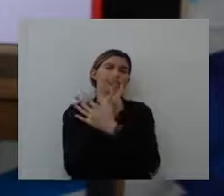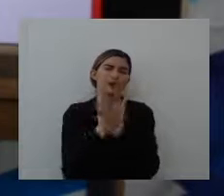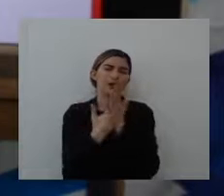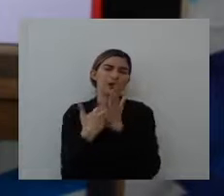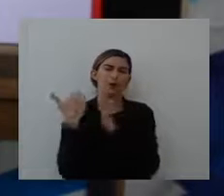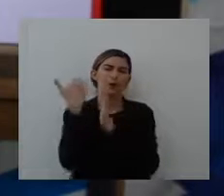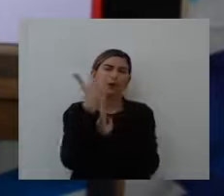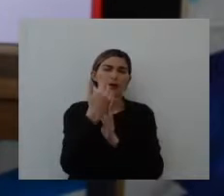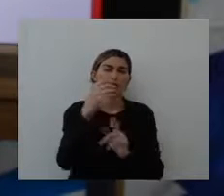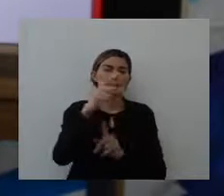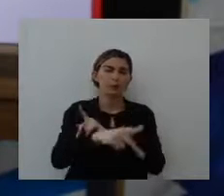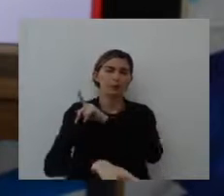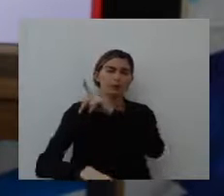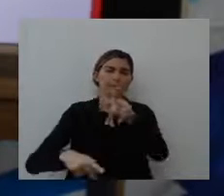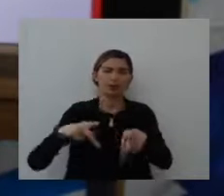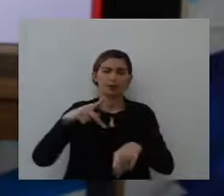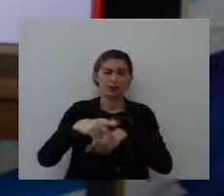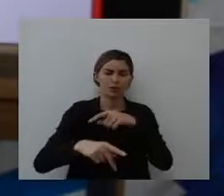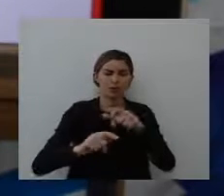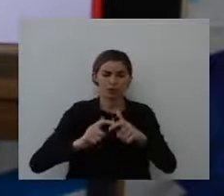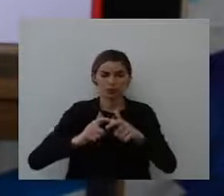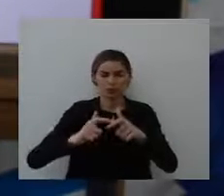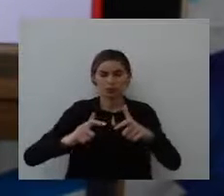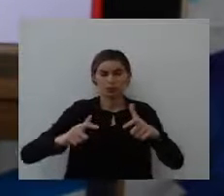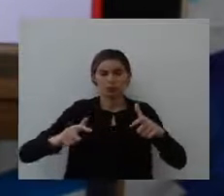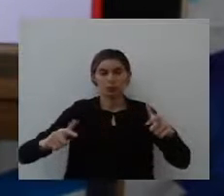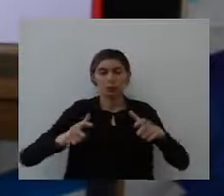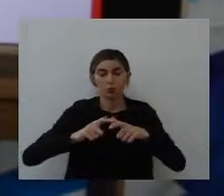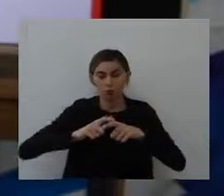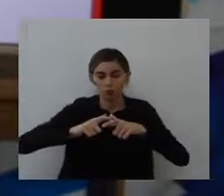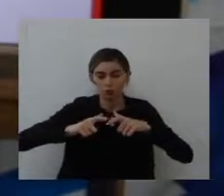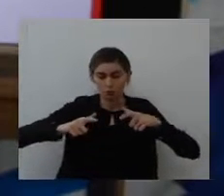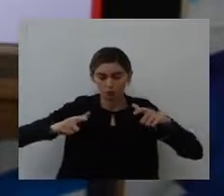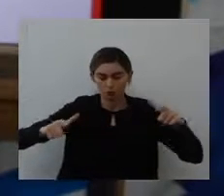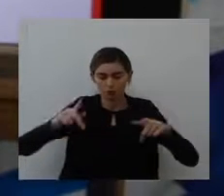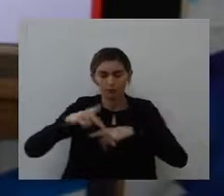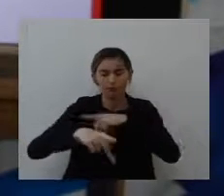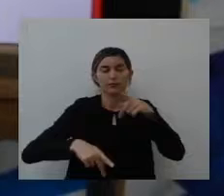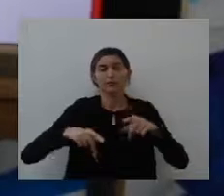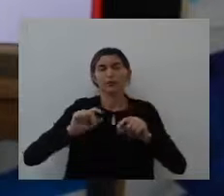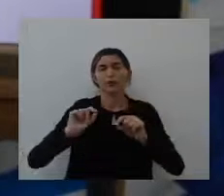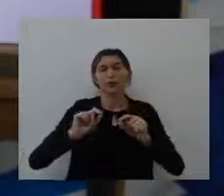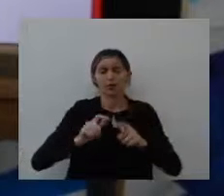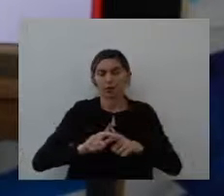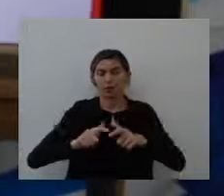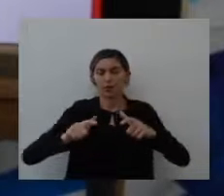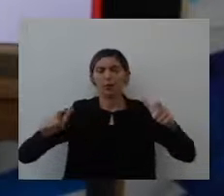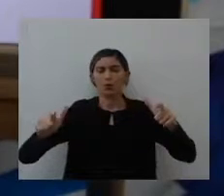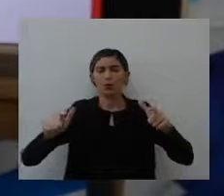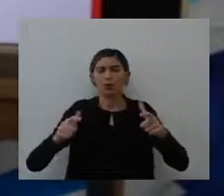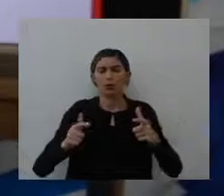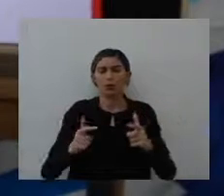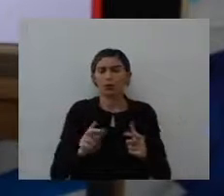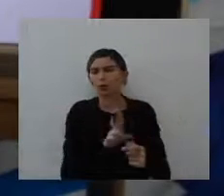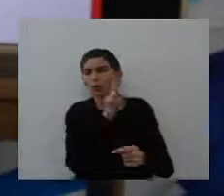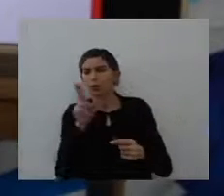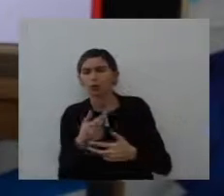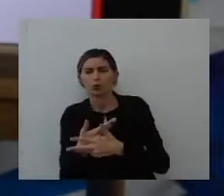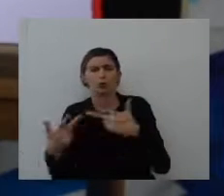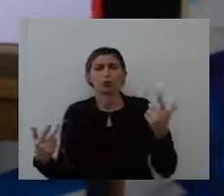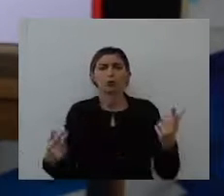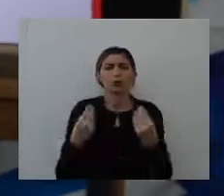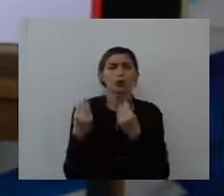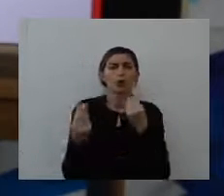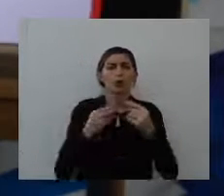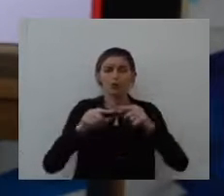Aumento populacional. O aumento da população gera também o aumento do consumo. E como eram as